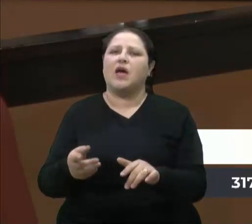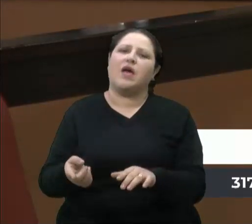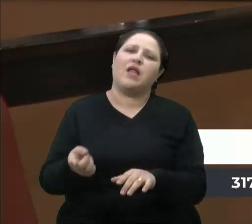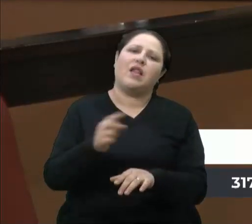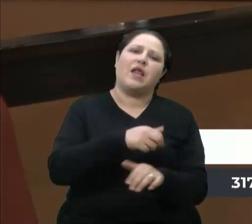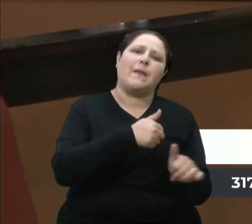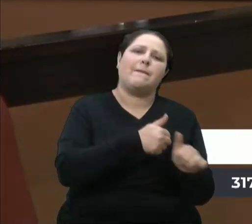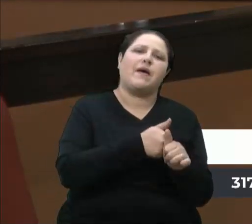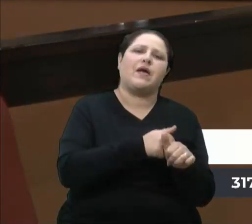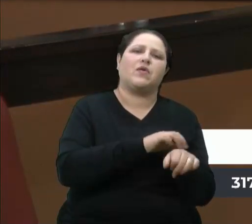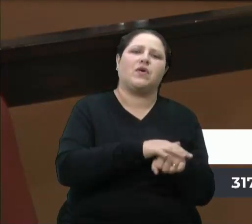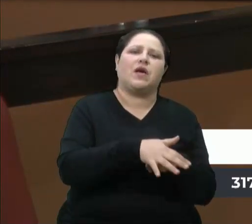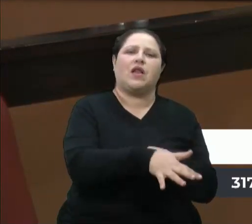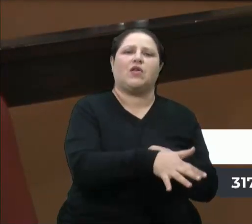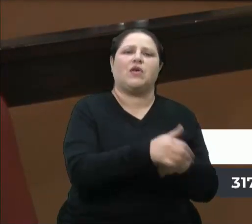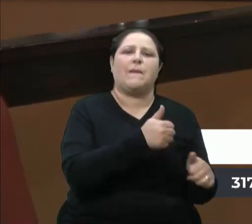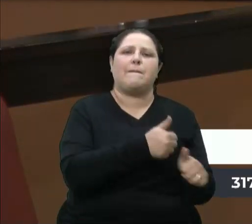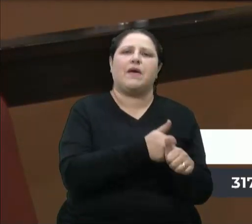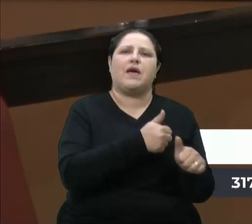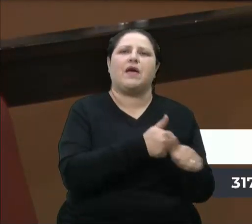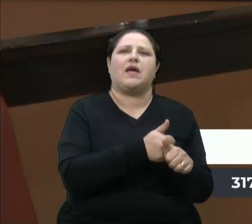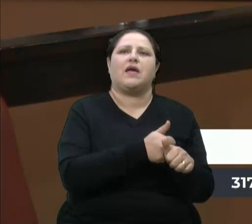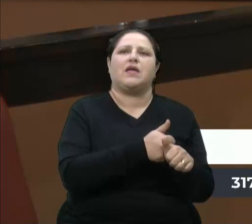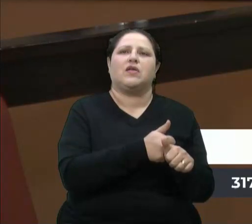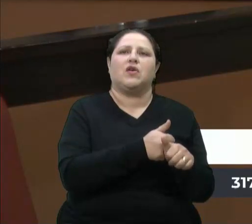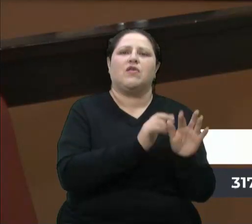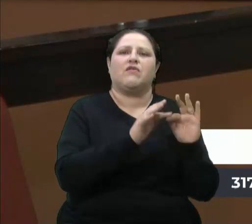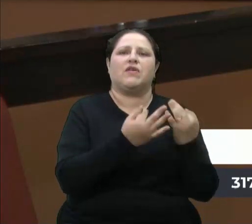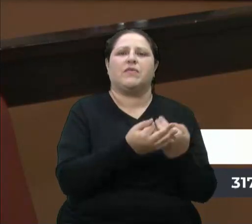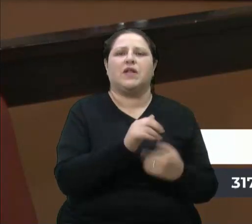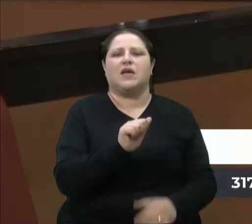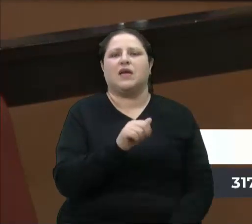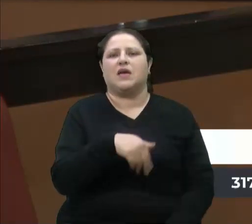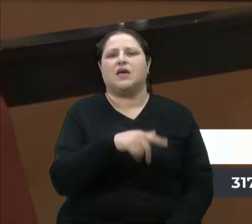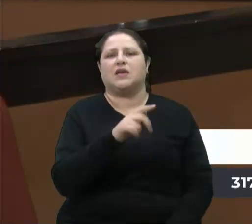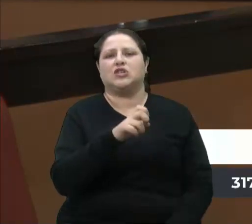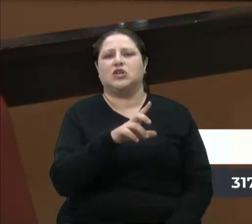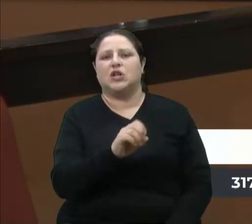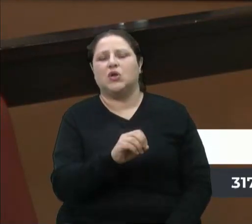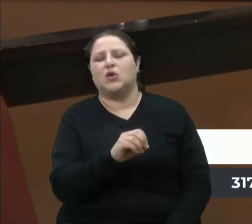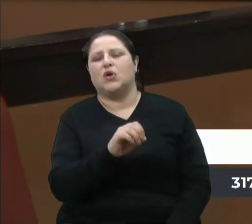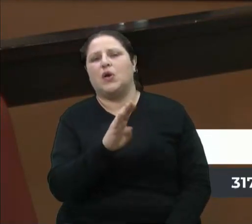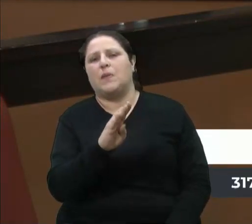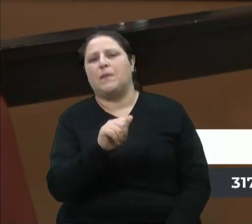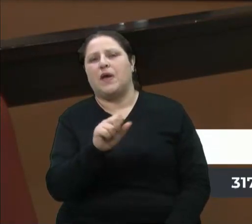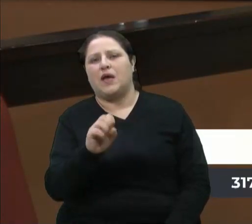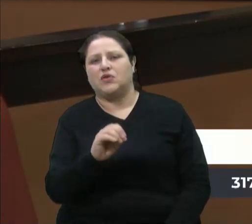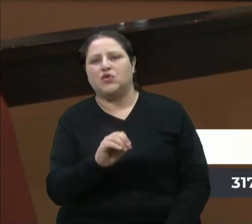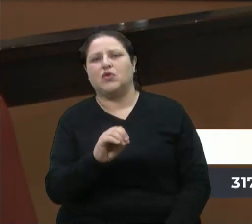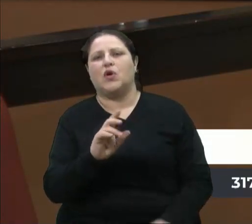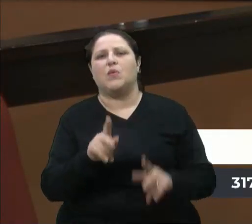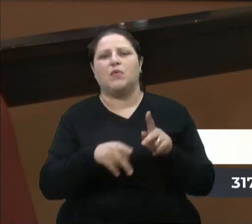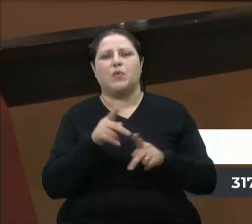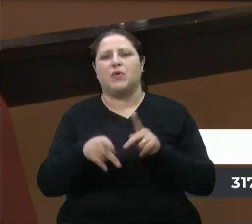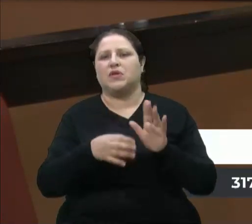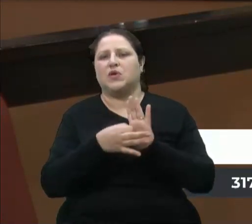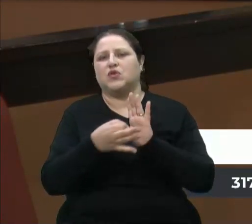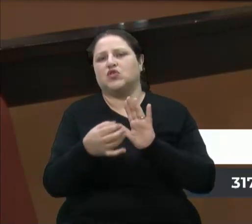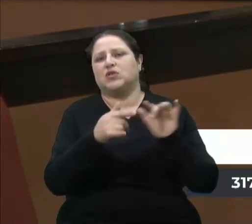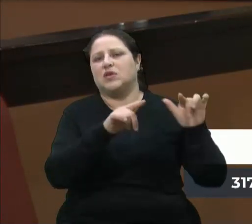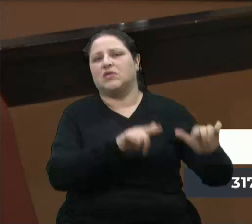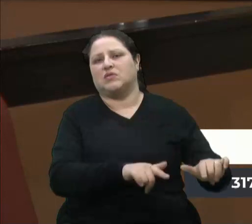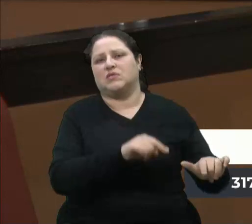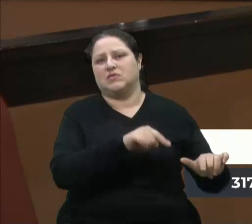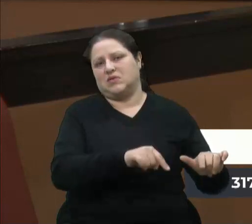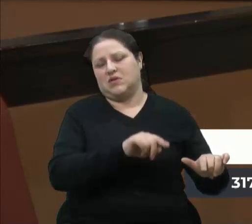Galópolis, lá perto, próxima família, próximo a Ângelo Basso. A população indicou lá. E não ia ser a